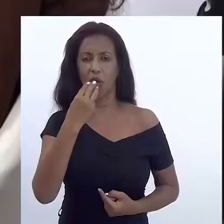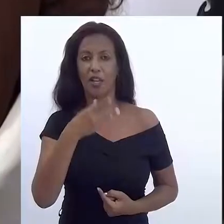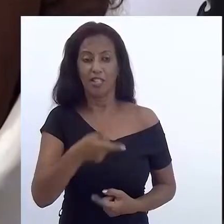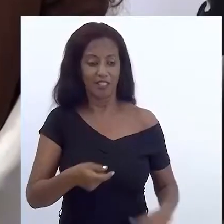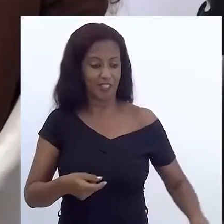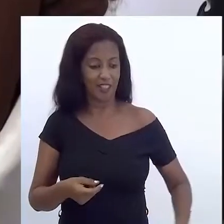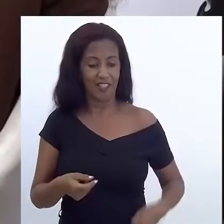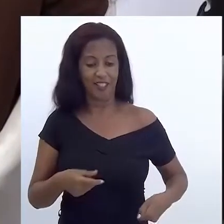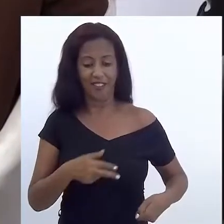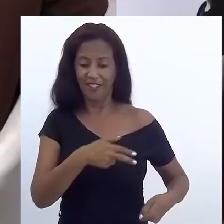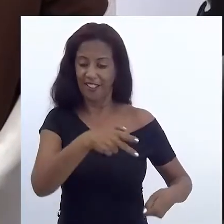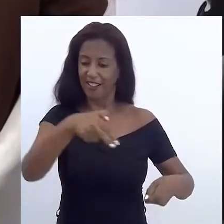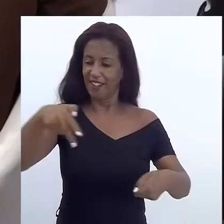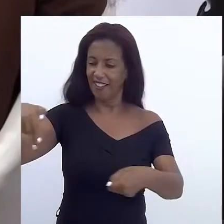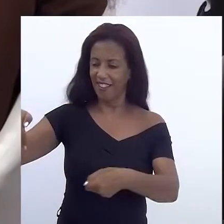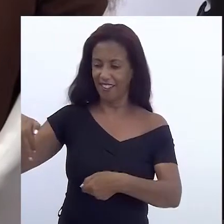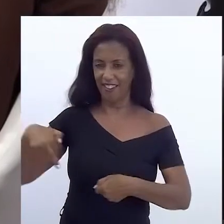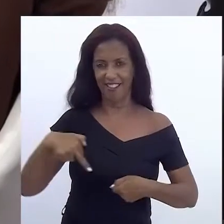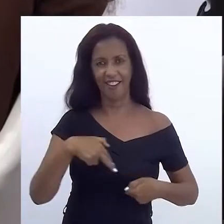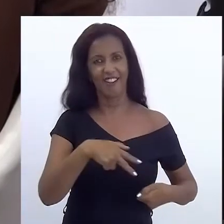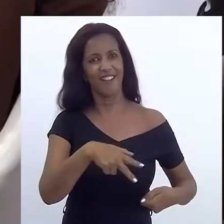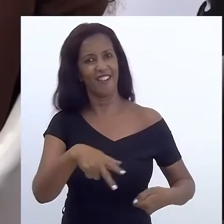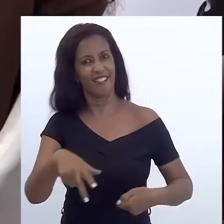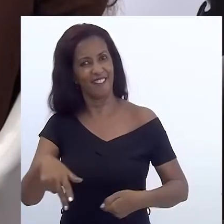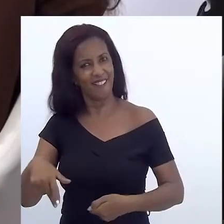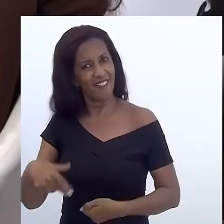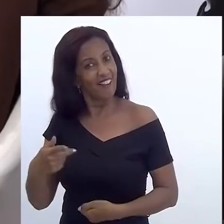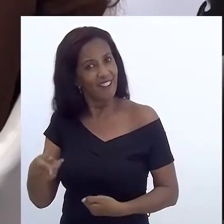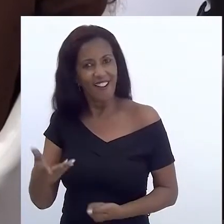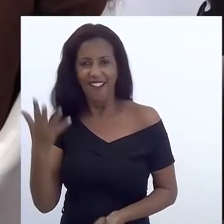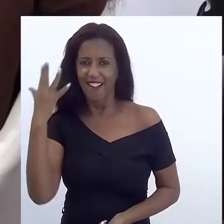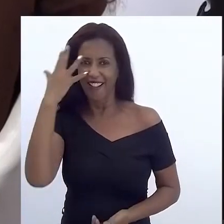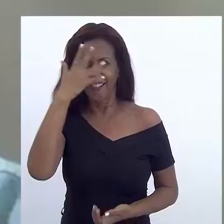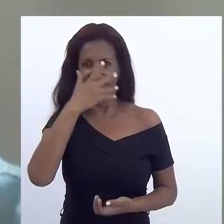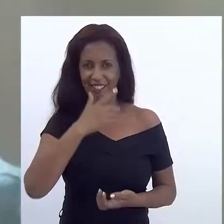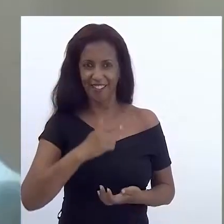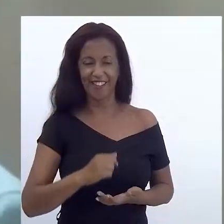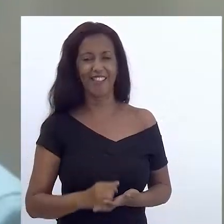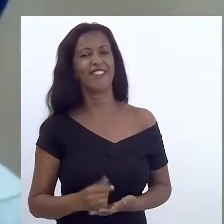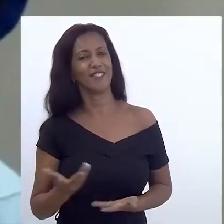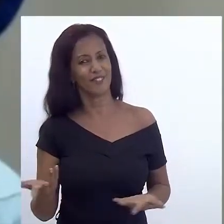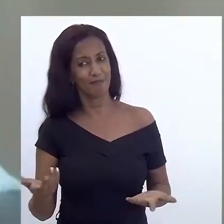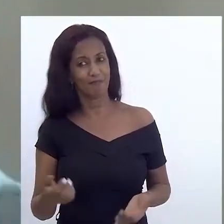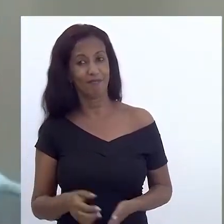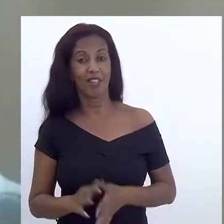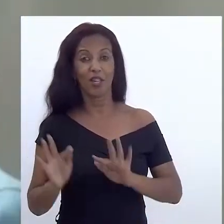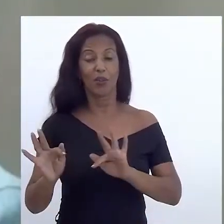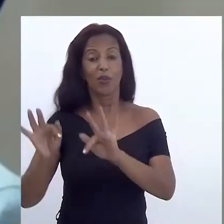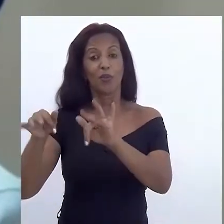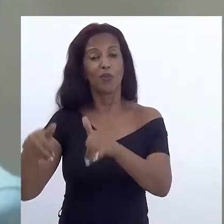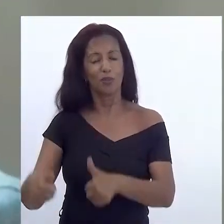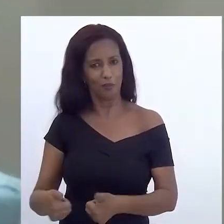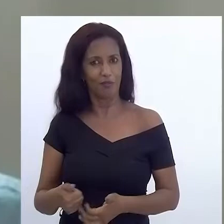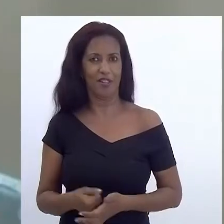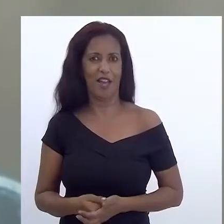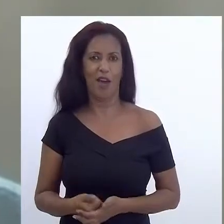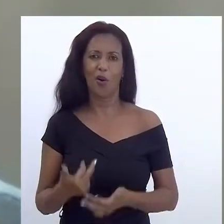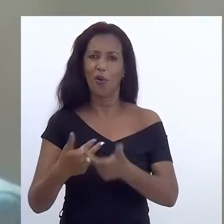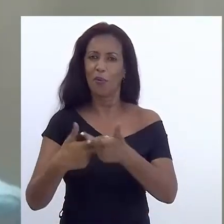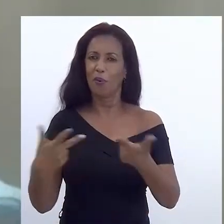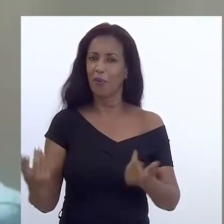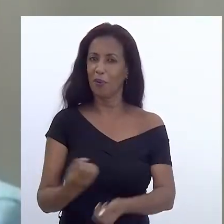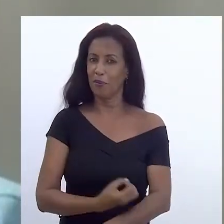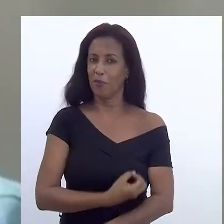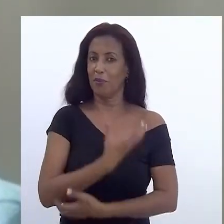pátio. Ah, que coisa linda, que coisa linda. Ele começou, então, aí, no final, uma coisa muito emocionante, um relato dele, ele